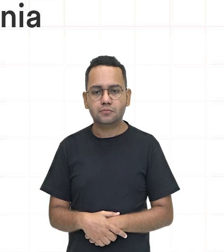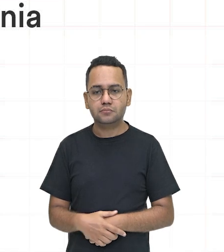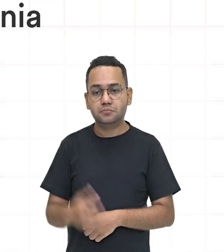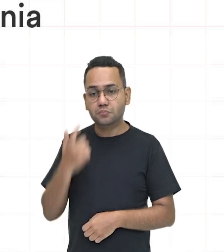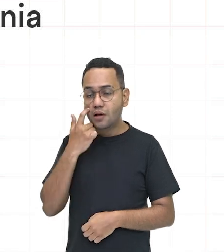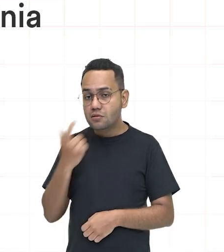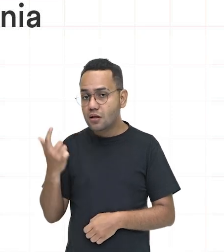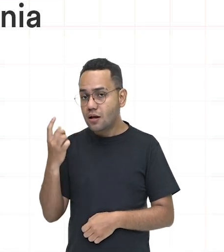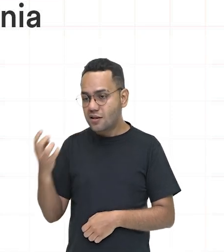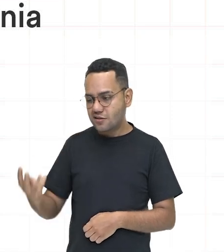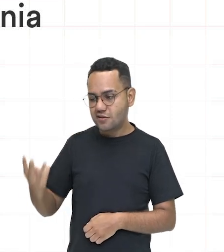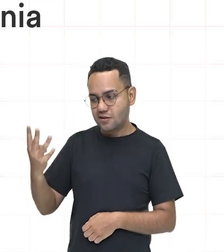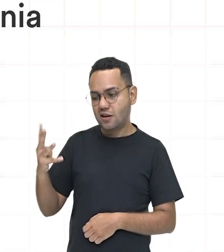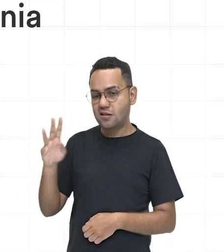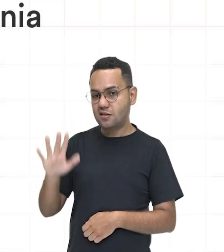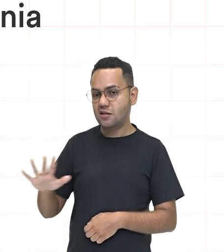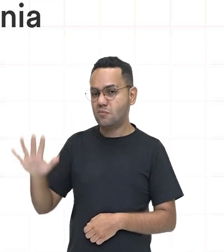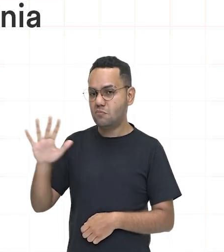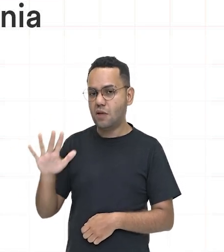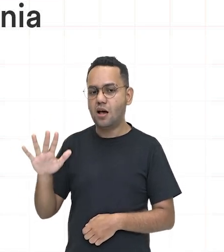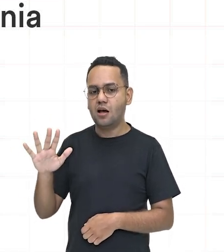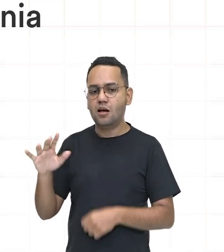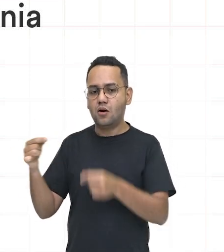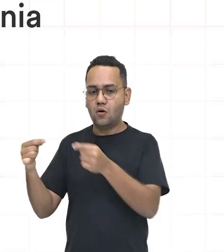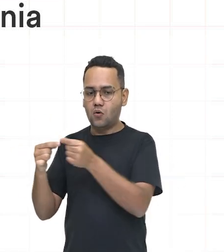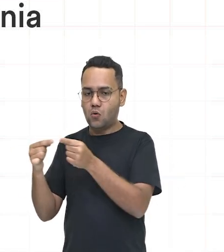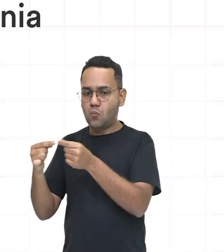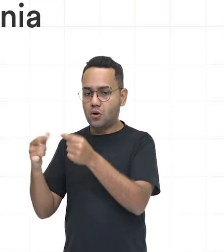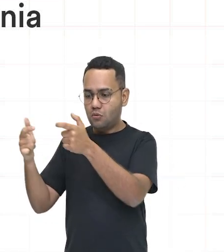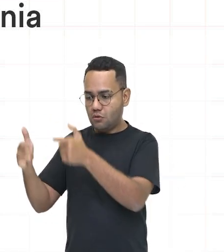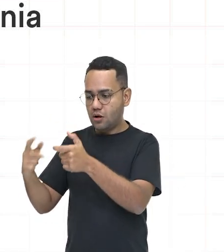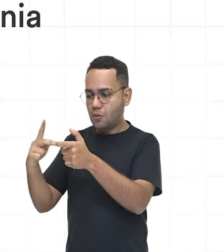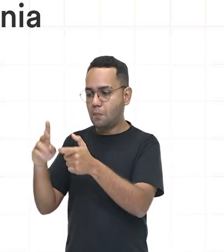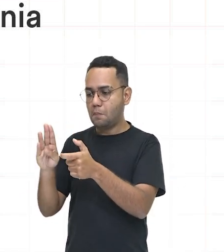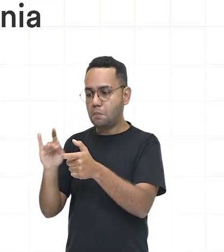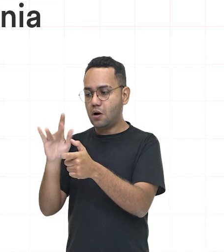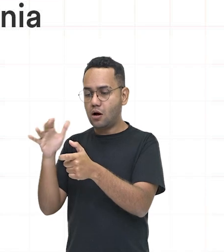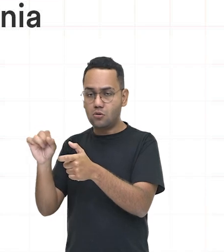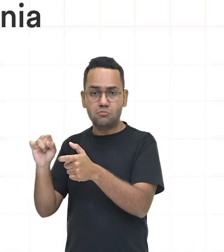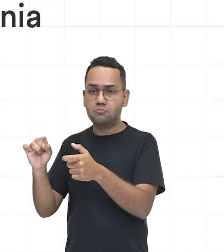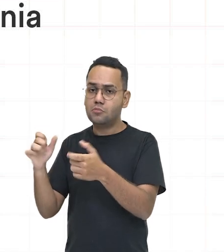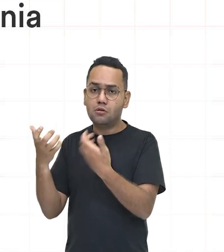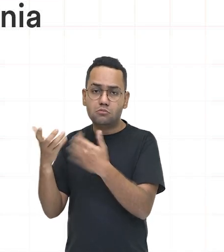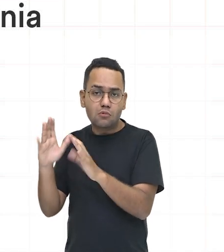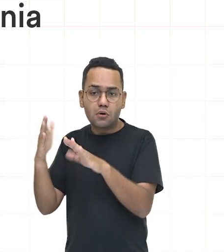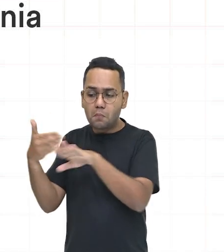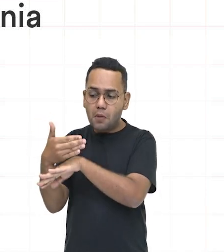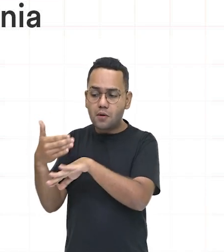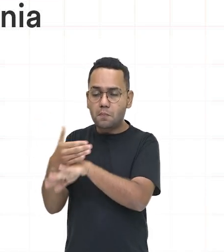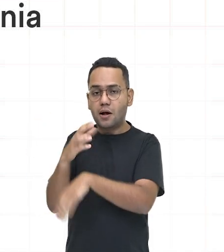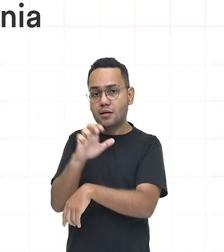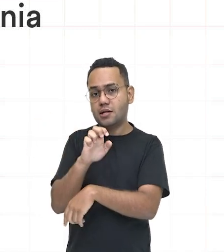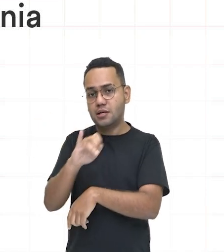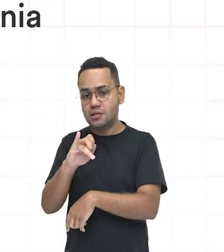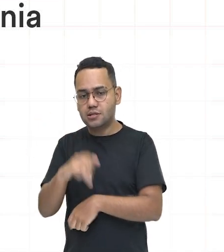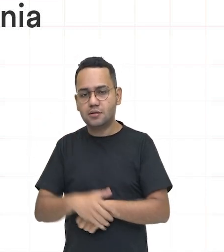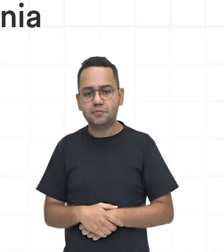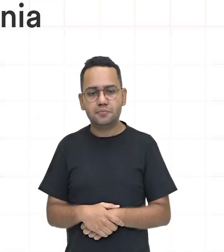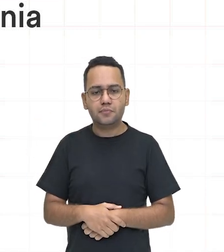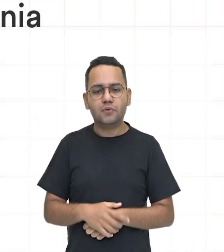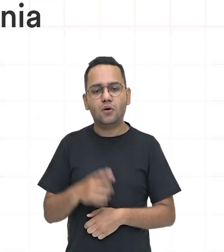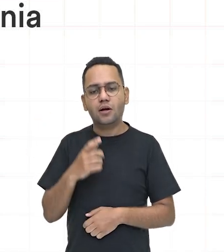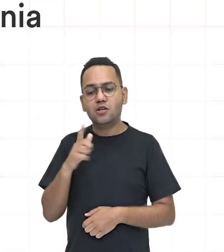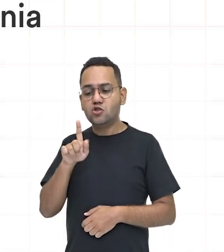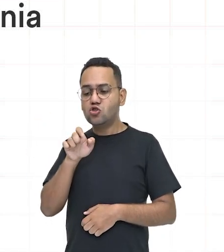Letônia e Lituânia são considerados países bálticos, preferiram não aderir à CEI. Geórgia já não faz mais parte, né,